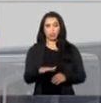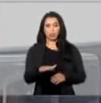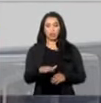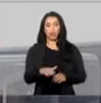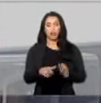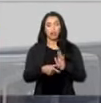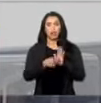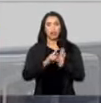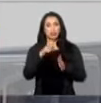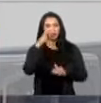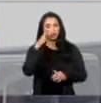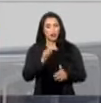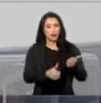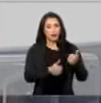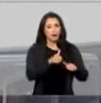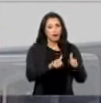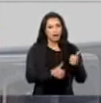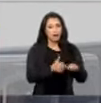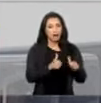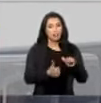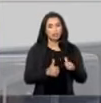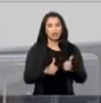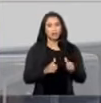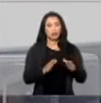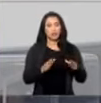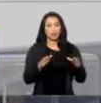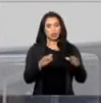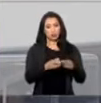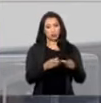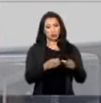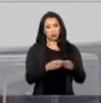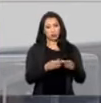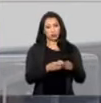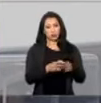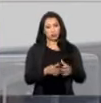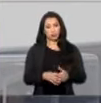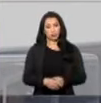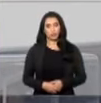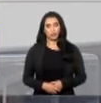reavaliação no âmbito do Comitê Gestor do Fundo Setorial.